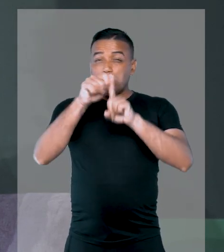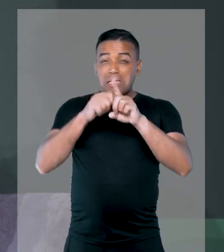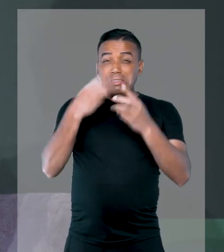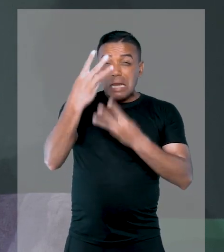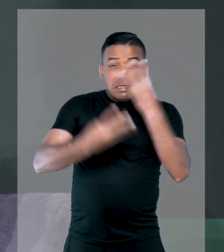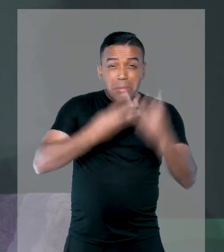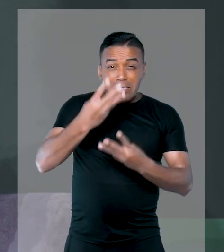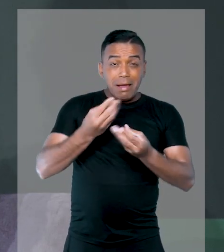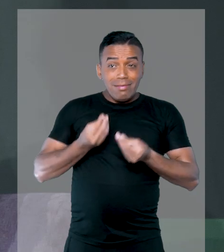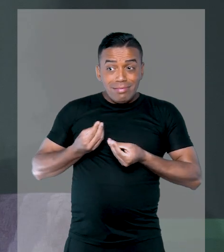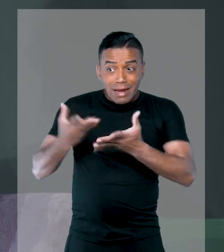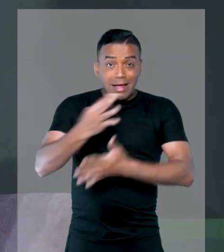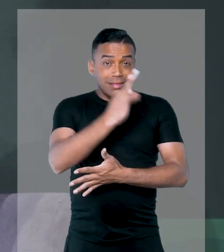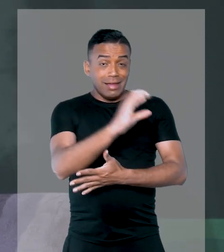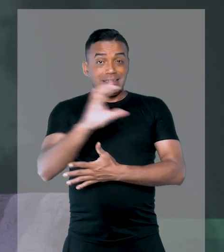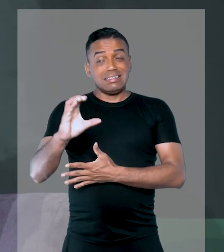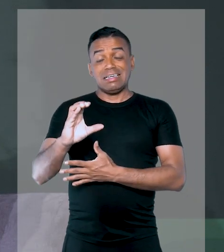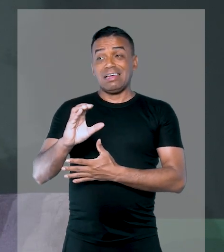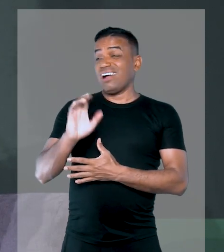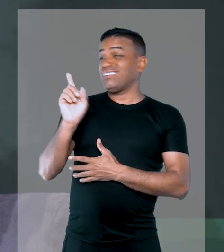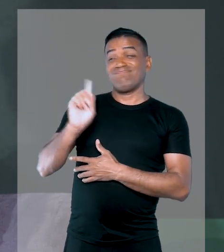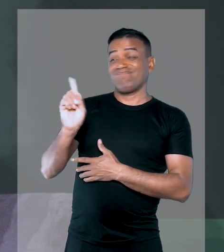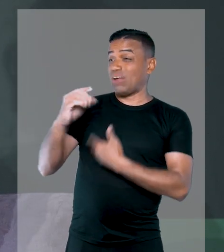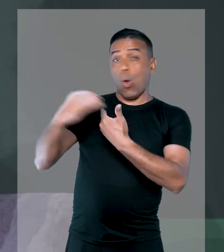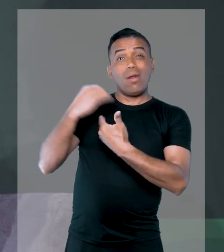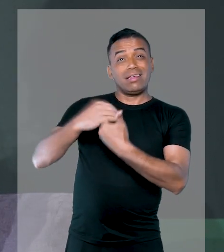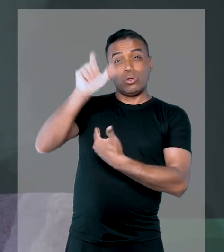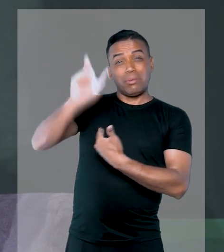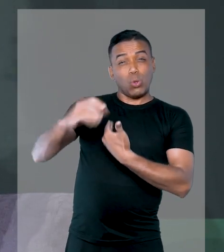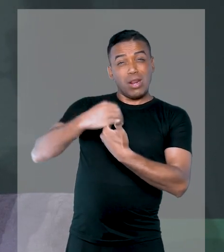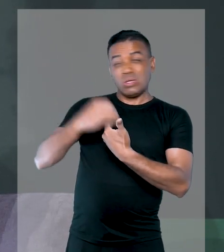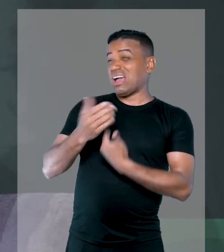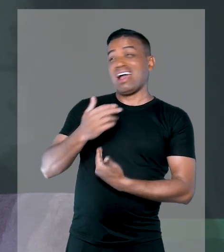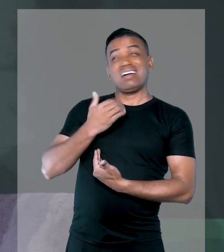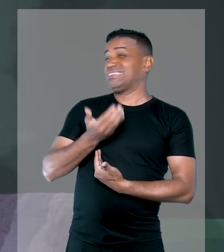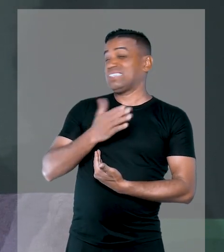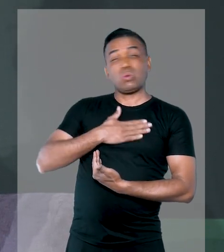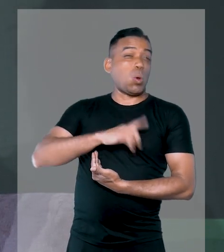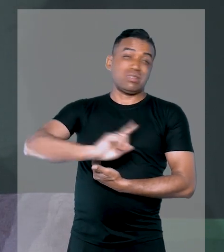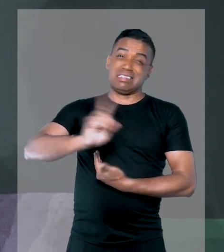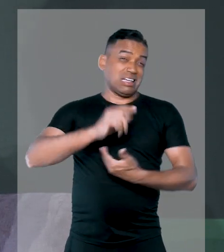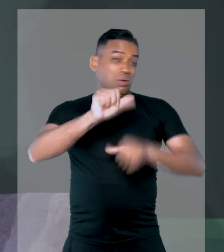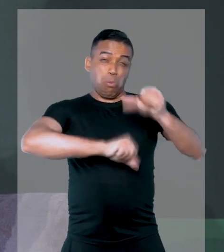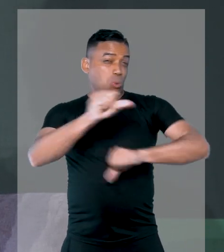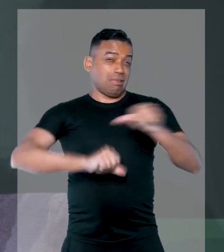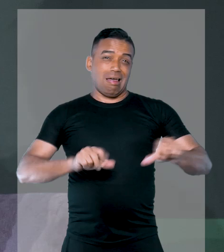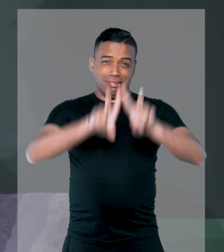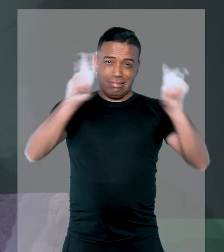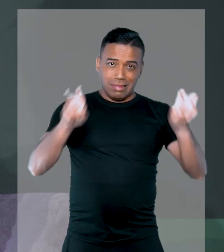o TCC, eu virei para o meu orientador e falei, não estou satisfeita, eu quero mudar tudo. E aí